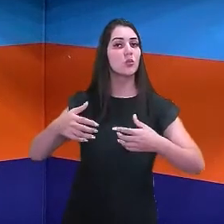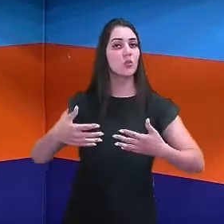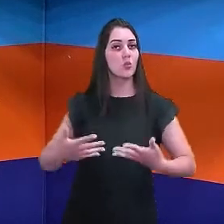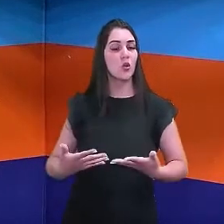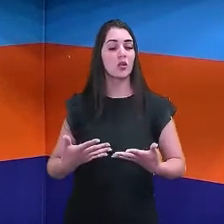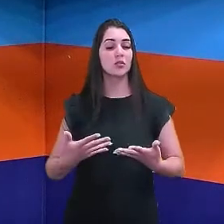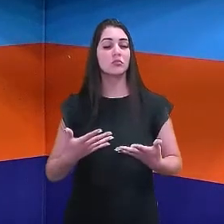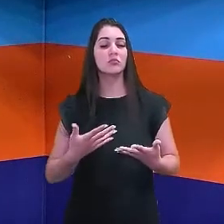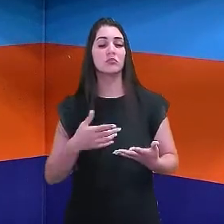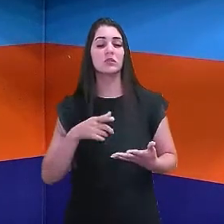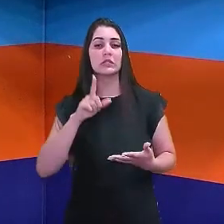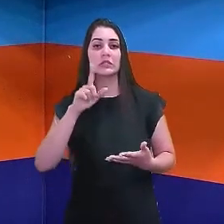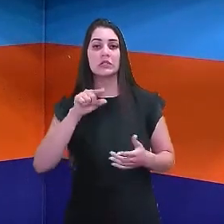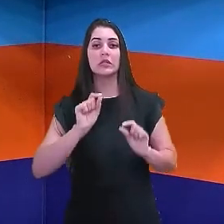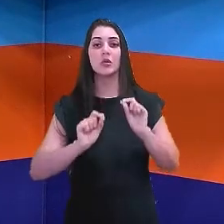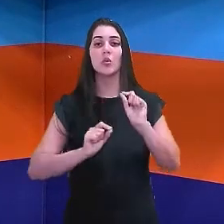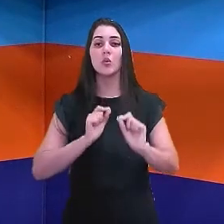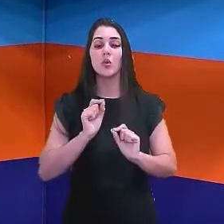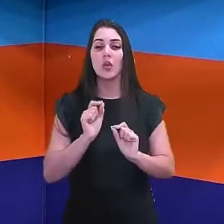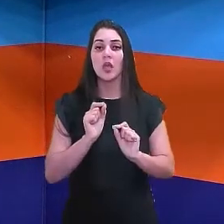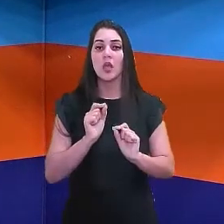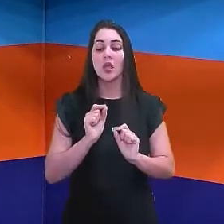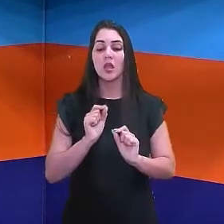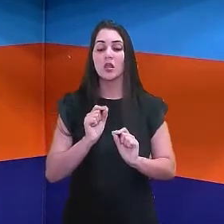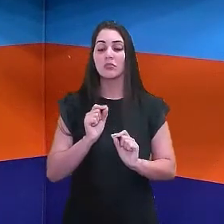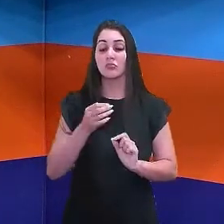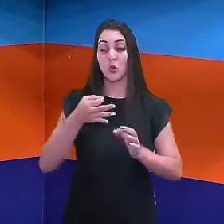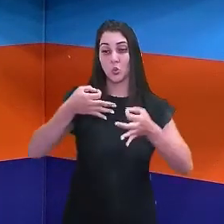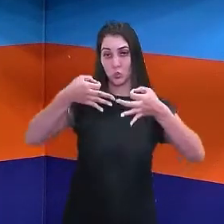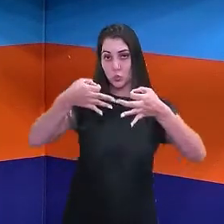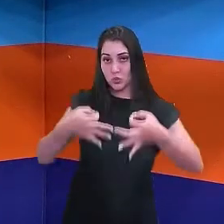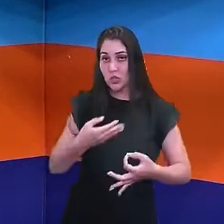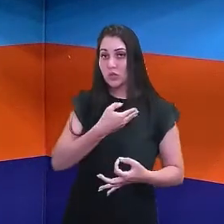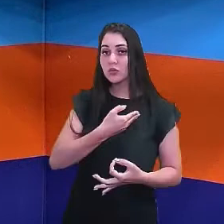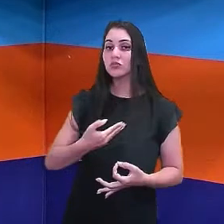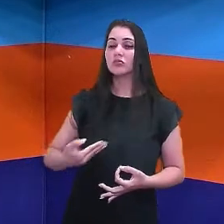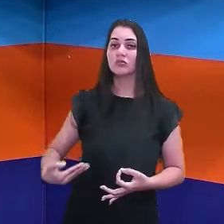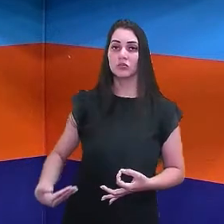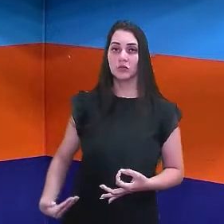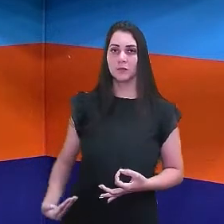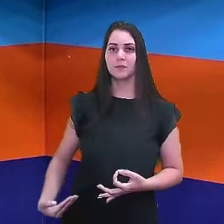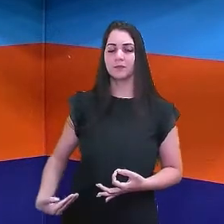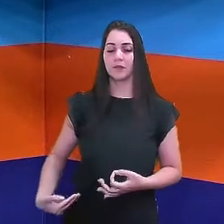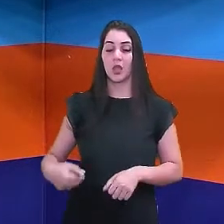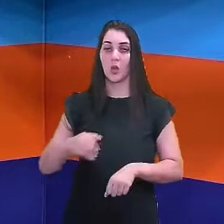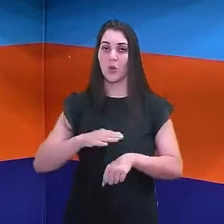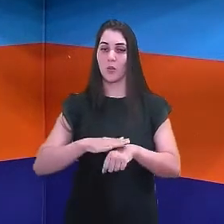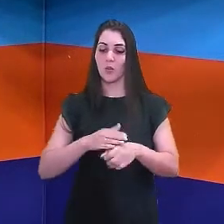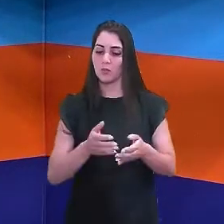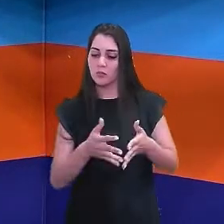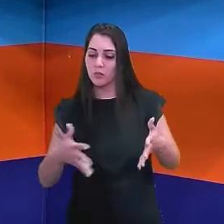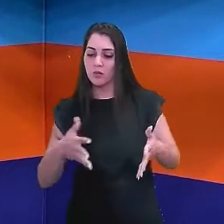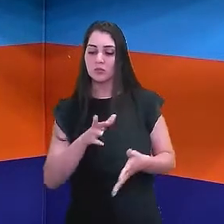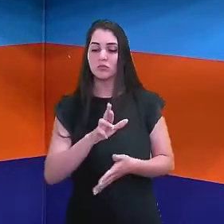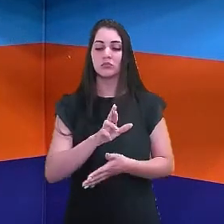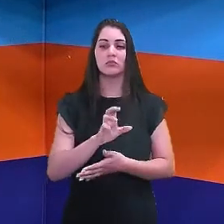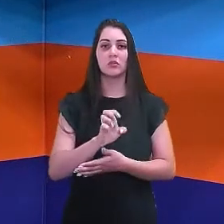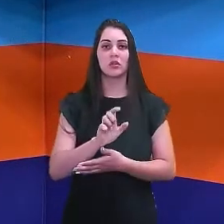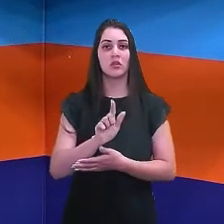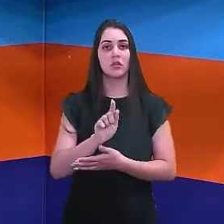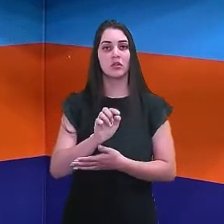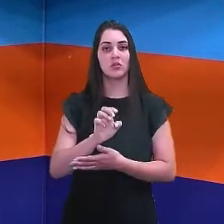qual seria a forma correta de governar. Então, o período regencial foi um período muito conturbado.